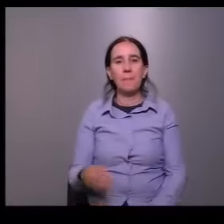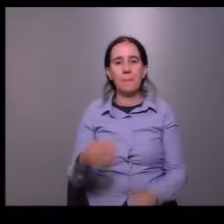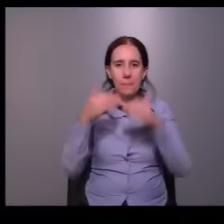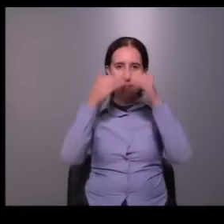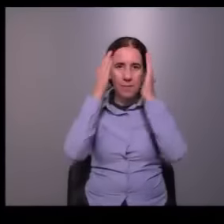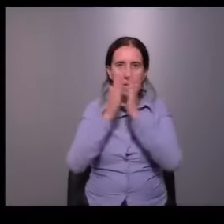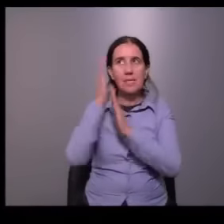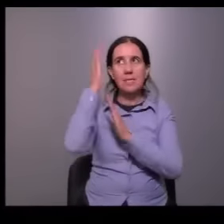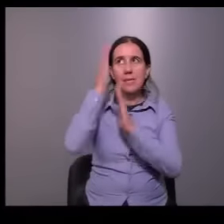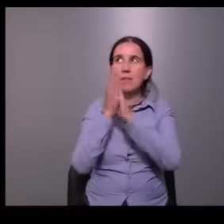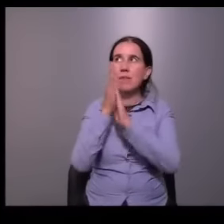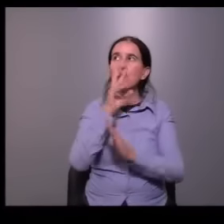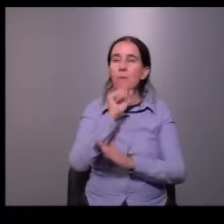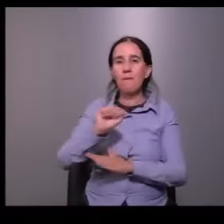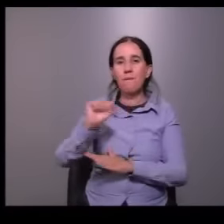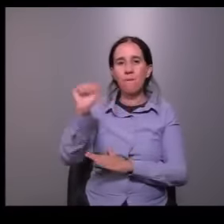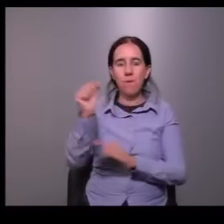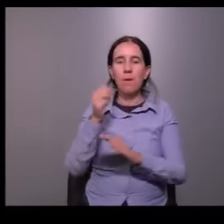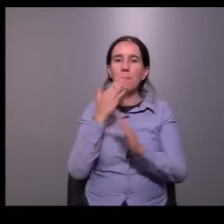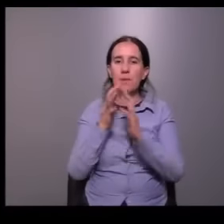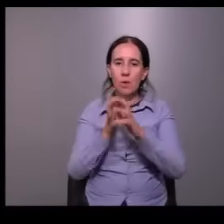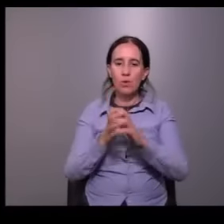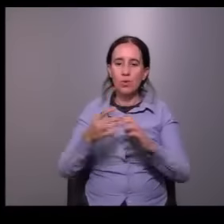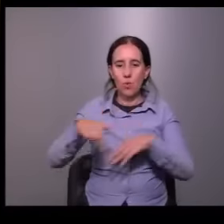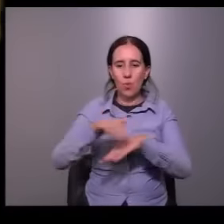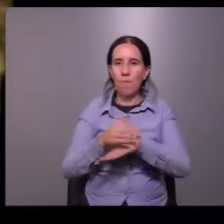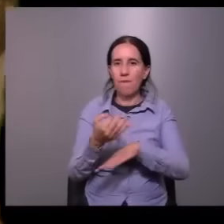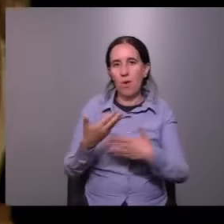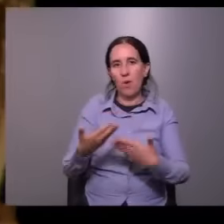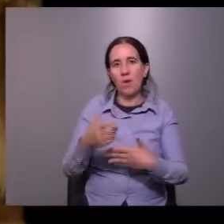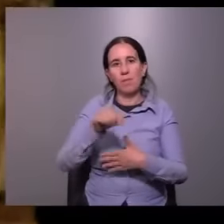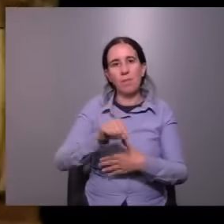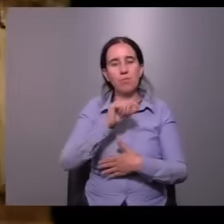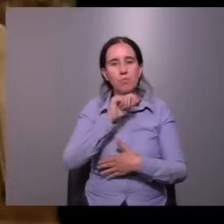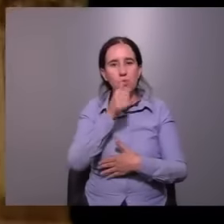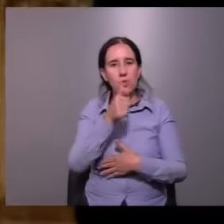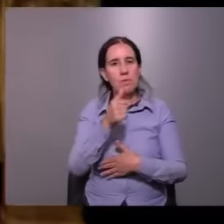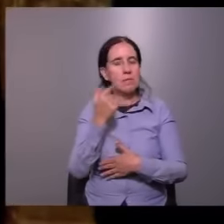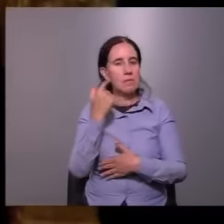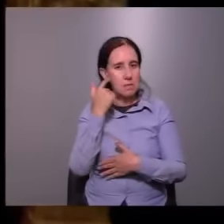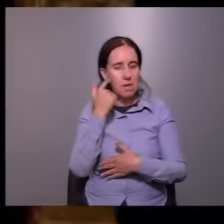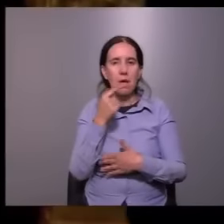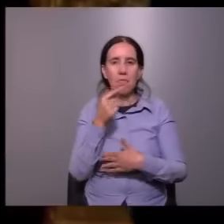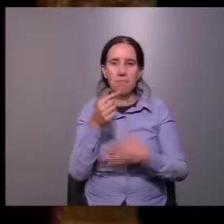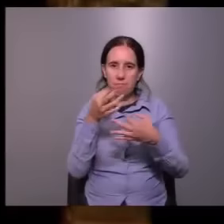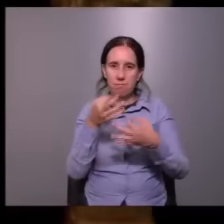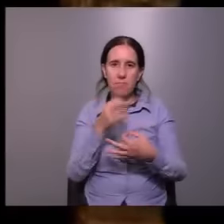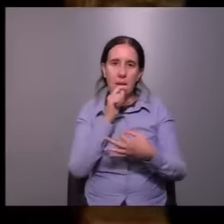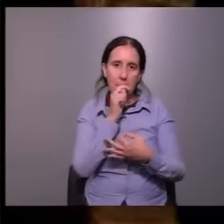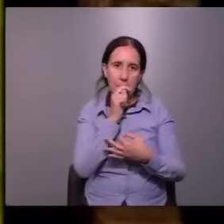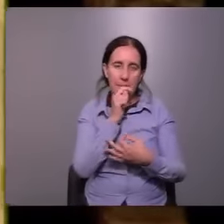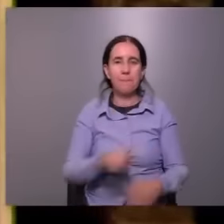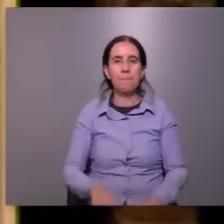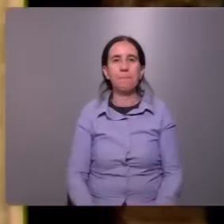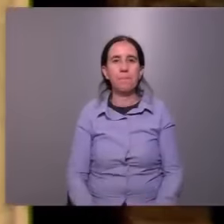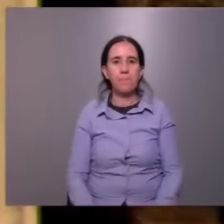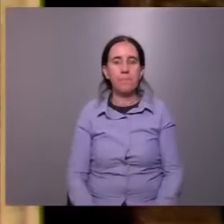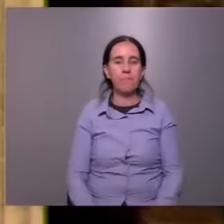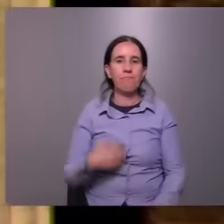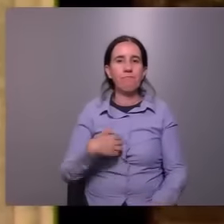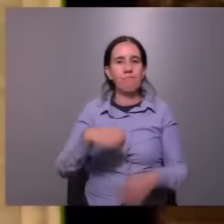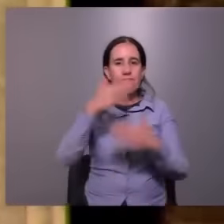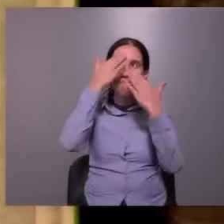todas las mujeres, y bendito es el fruto de tu vientre, Jesús. Santa María, Mãe de Deus, rogai por nós,